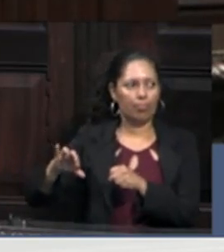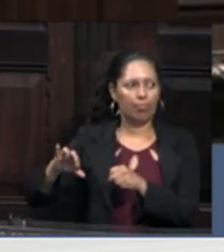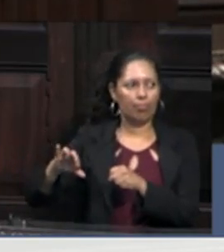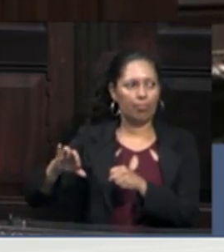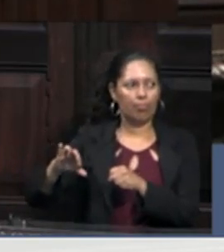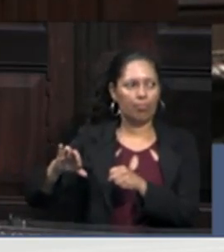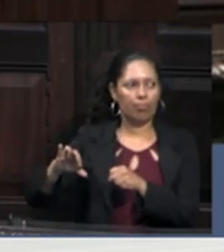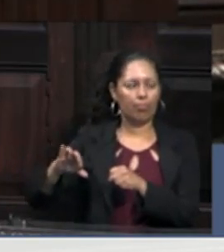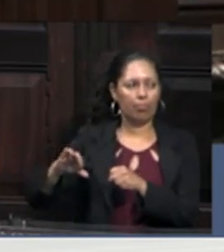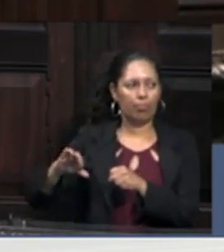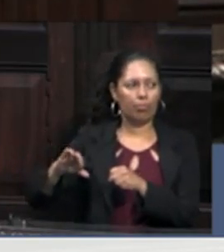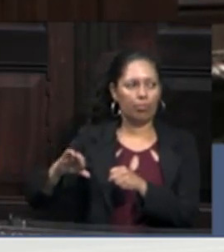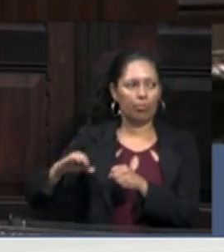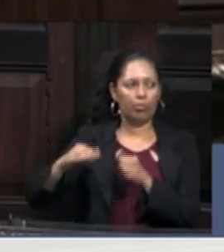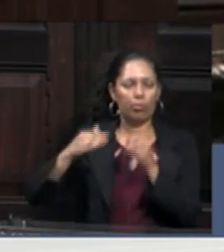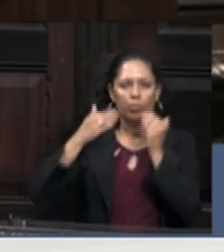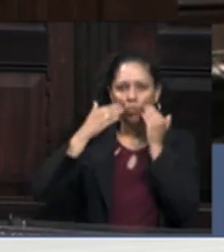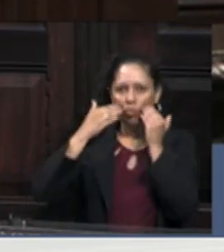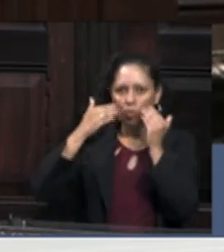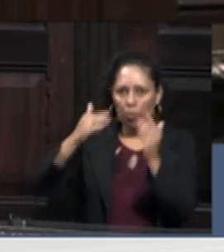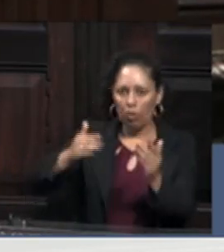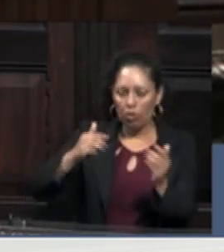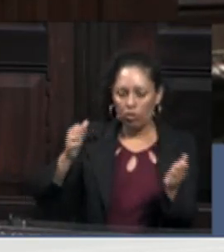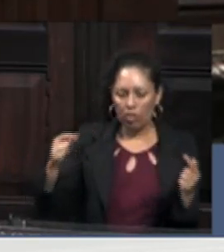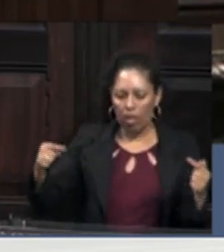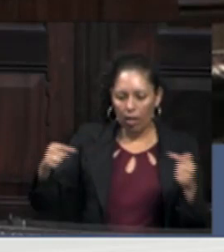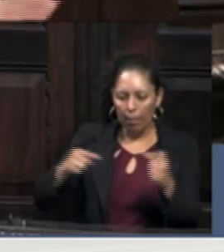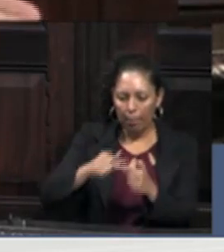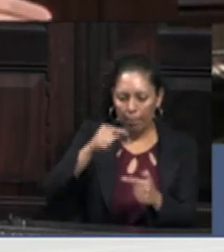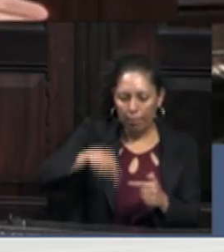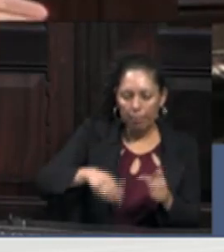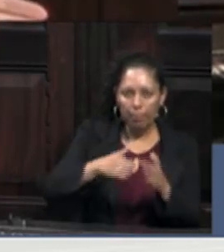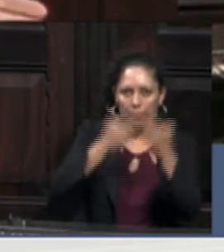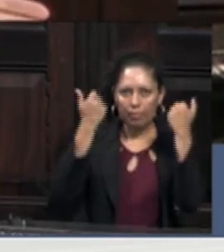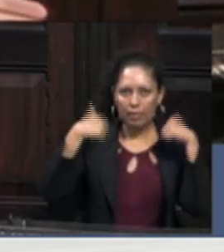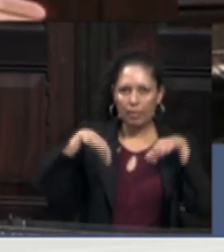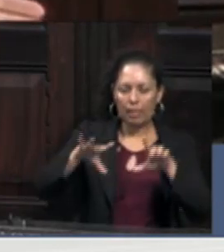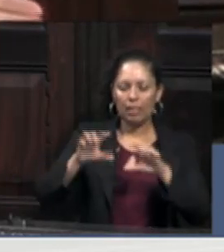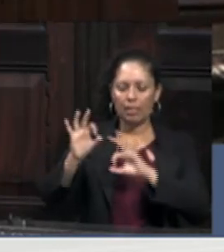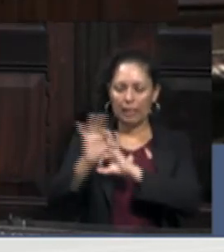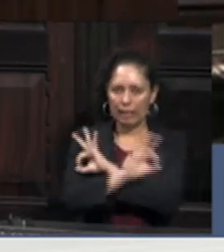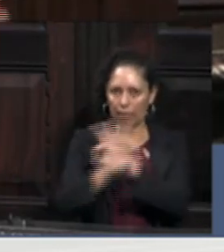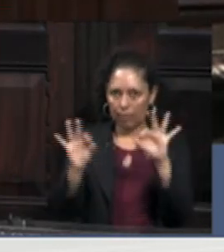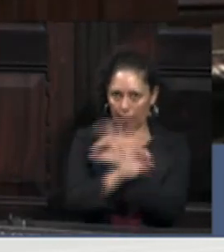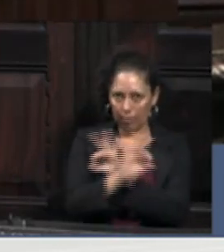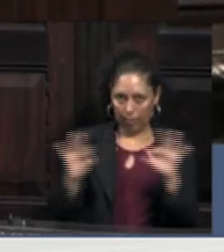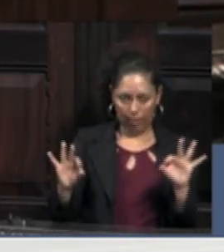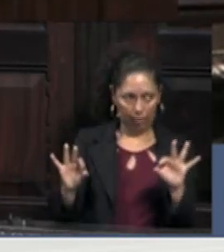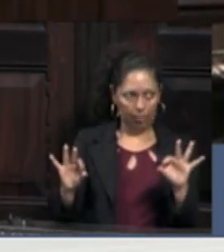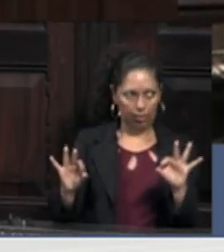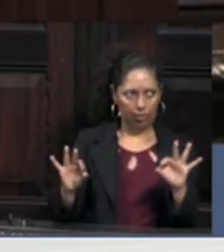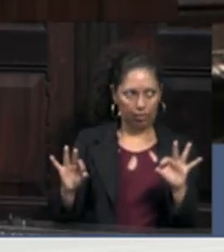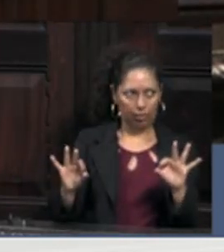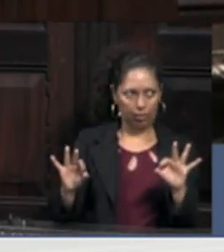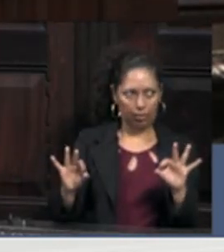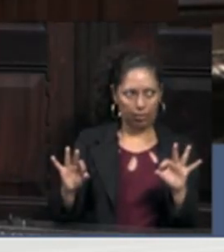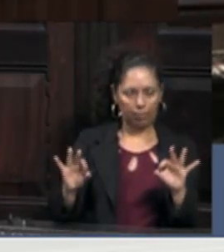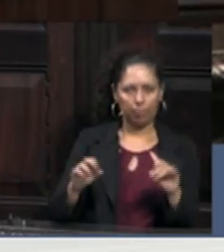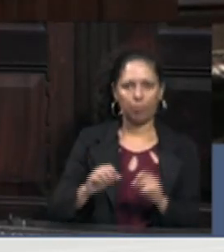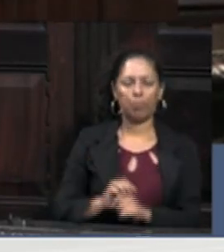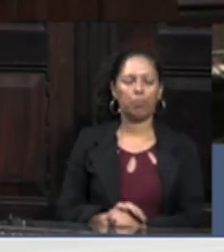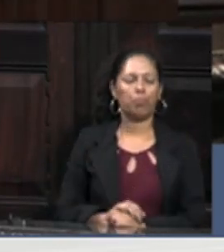contribuição positiva que esta casa possa dar durante o processo de discussão, tanto da lei orgânica como do